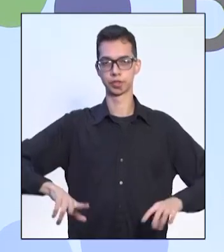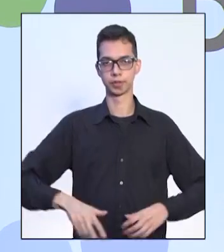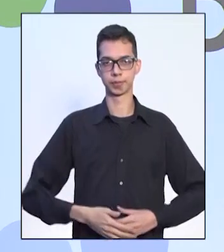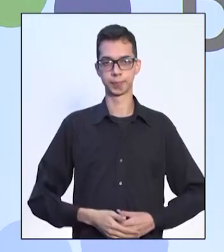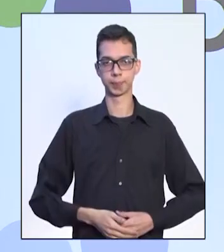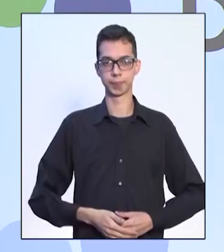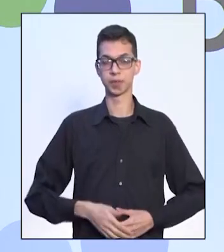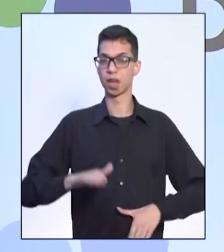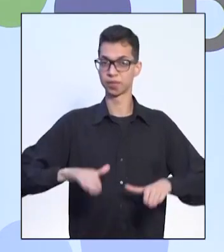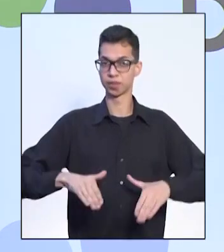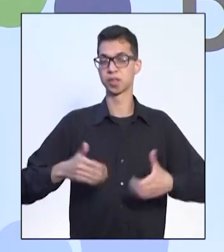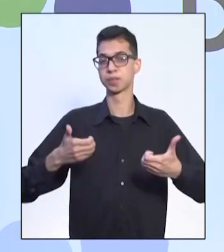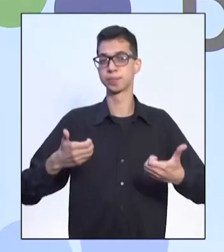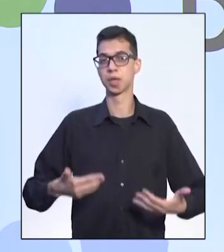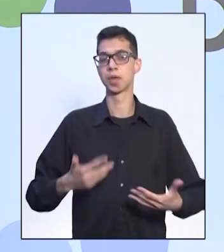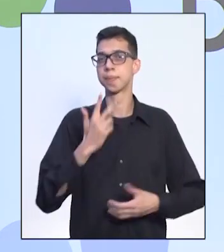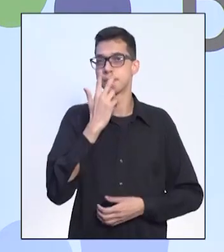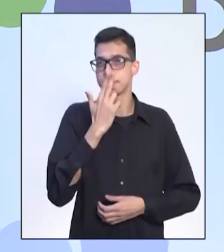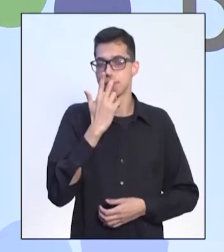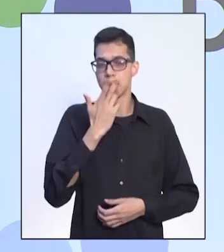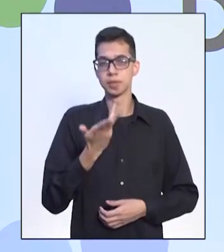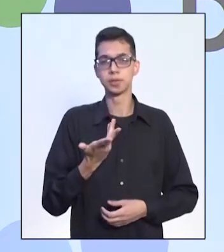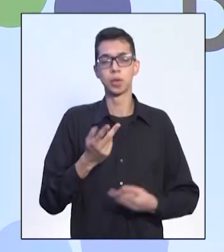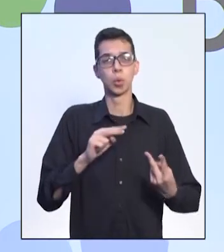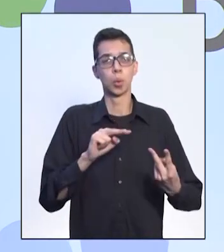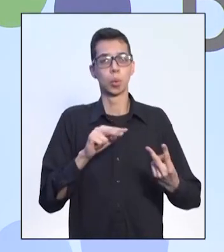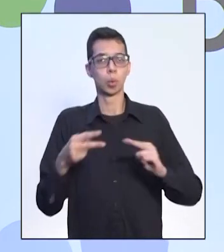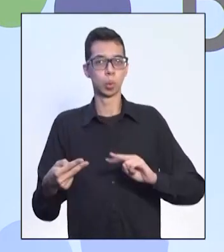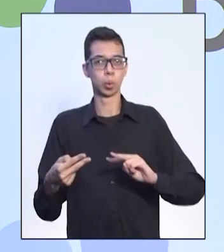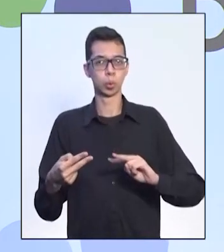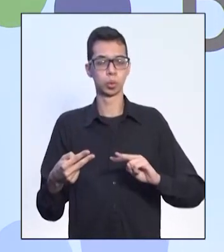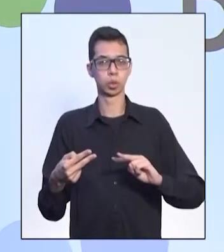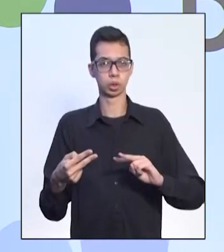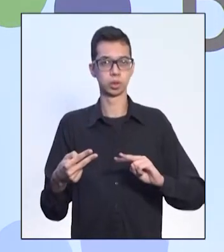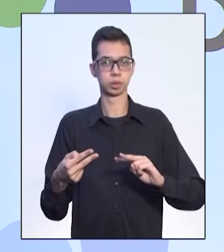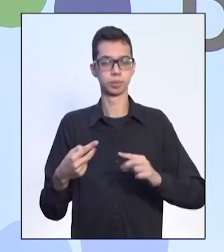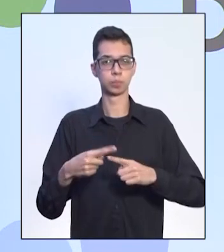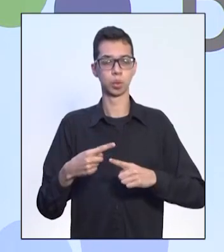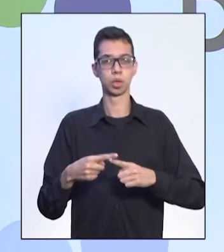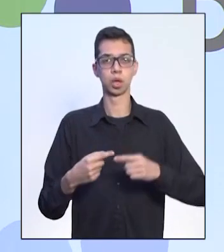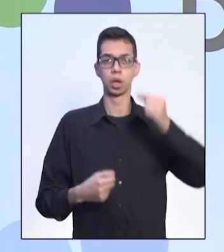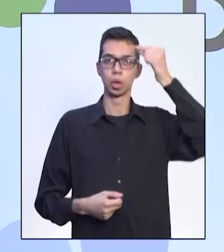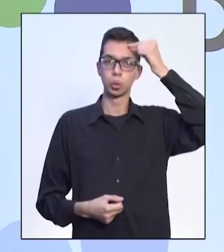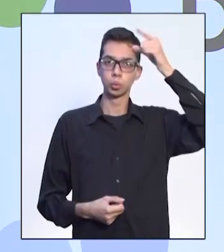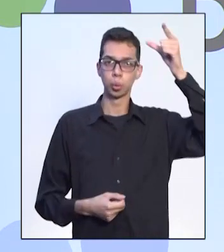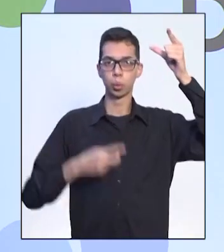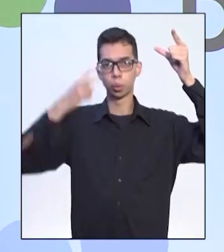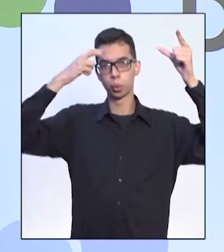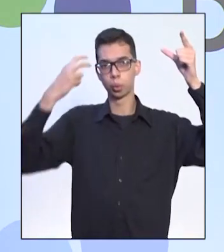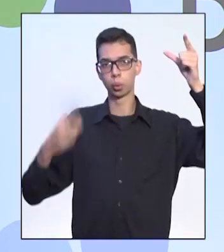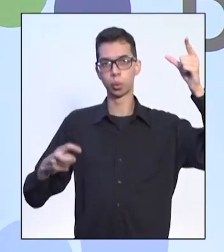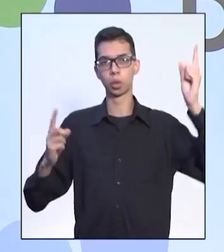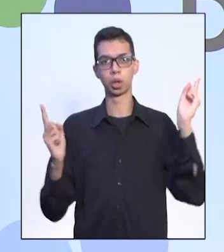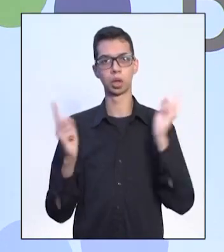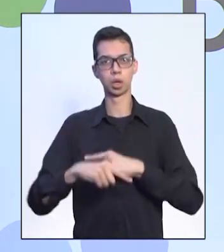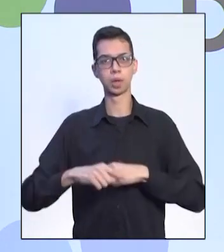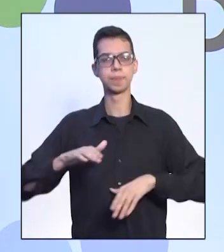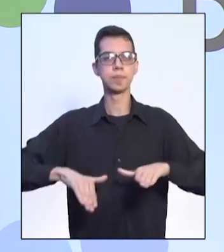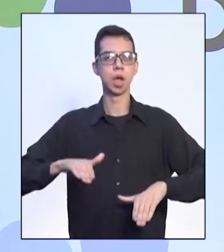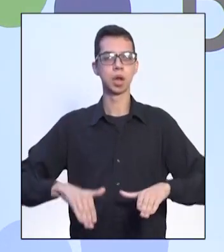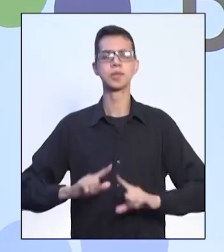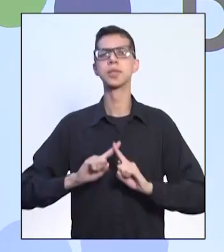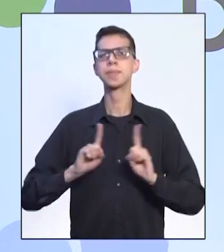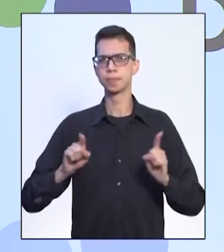que são direções opostas e são culturas que, nesse sentido, entram em choque uma com a outra. Mas, ao mesmo tempo, a